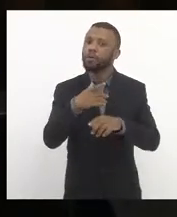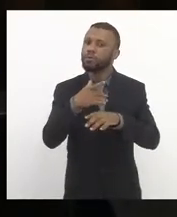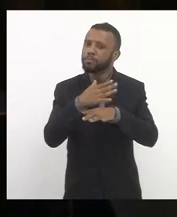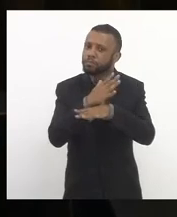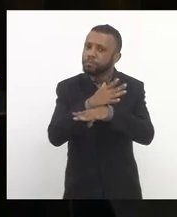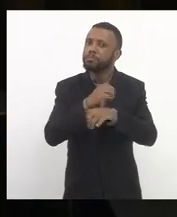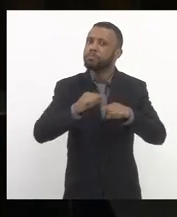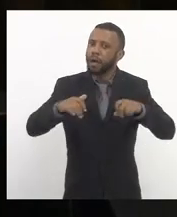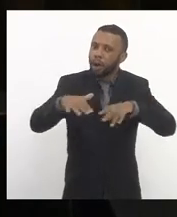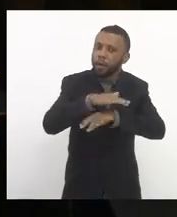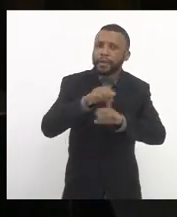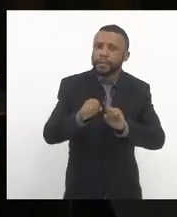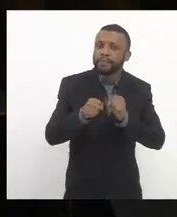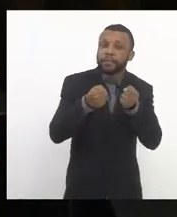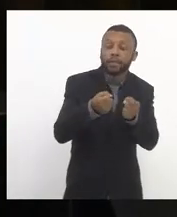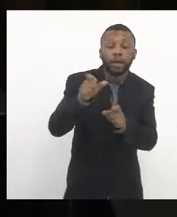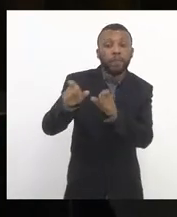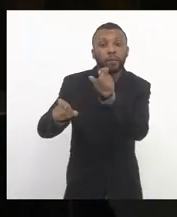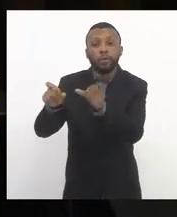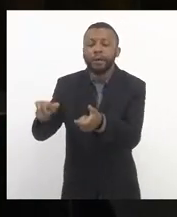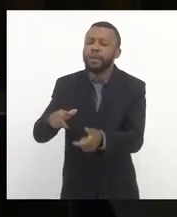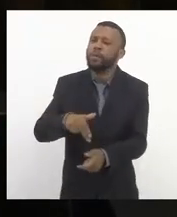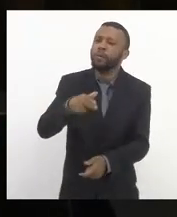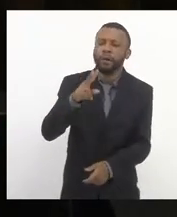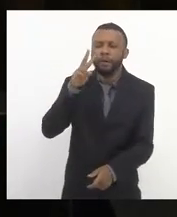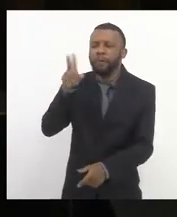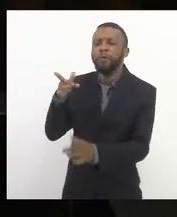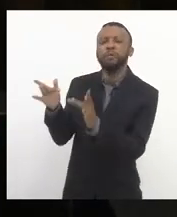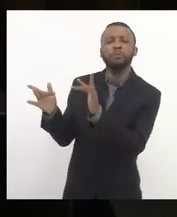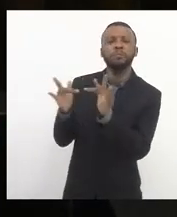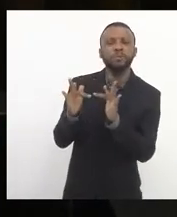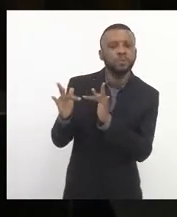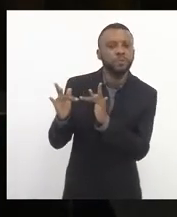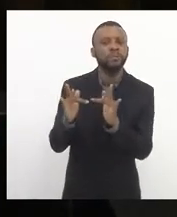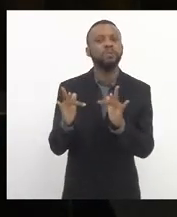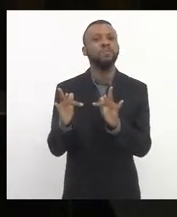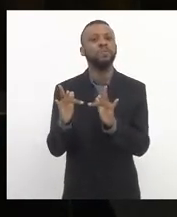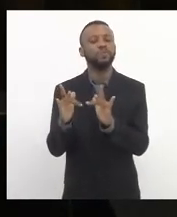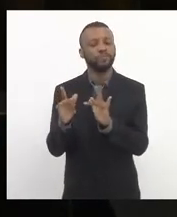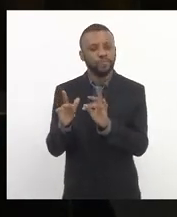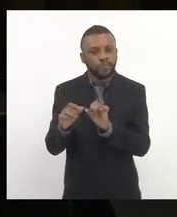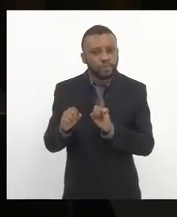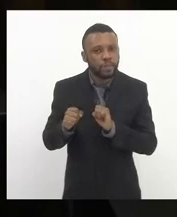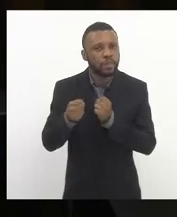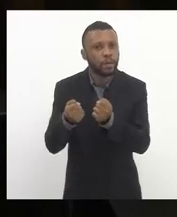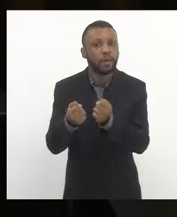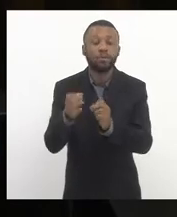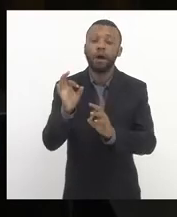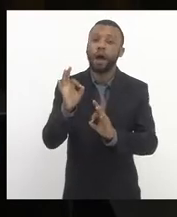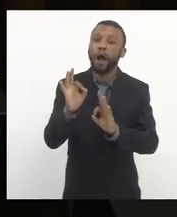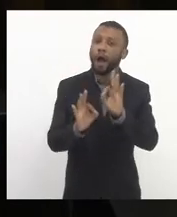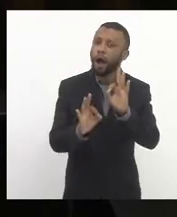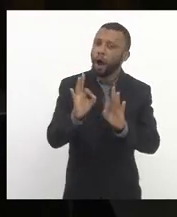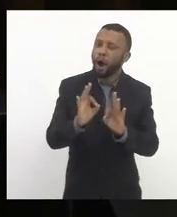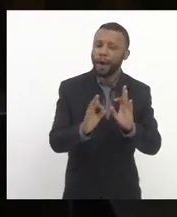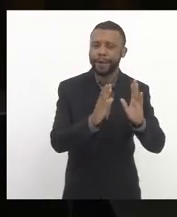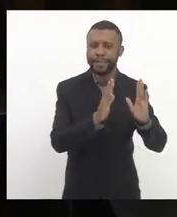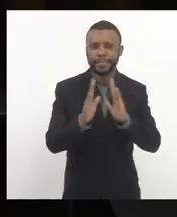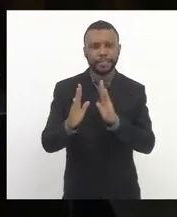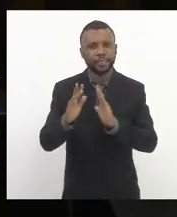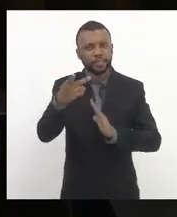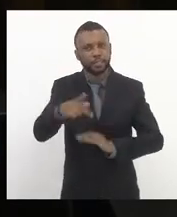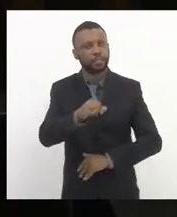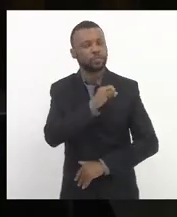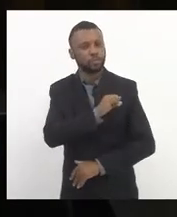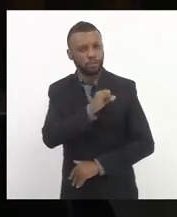defendendo quem ele nunca viu, mantendo a ordem em nosso Estado.